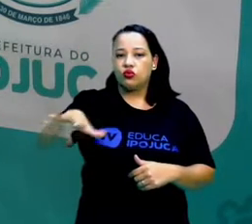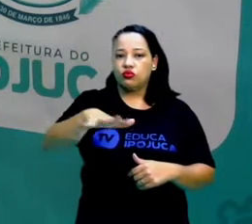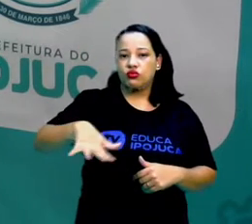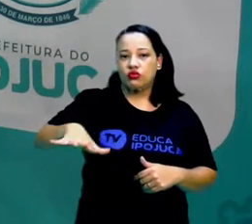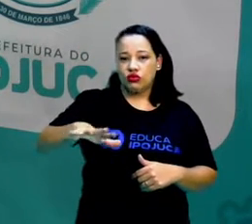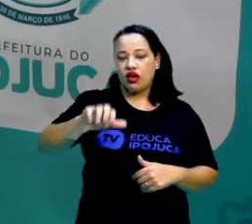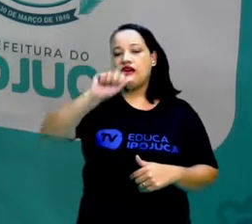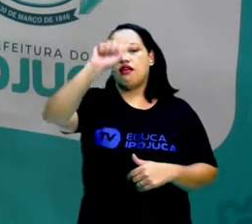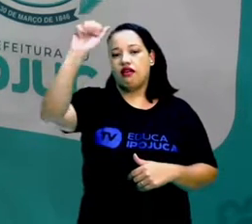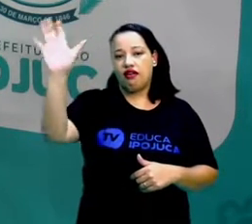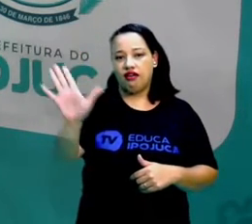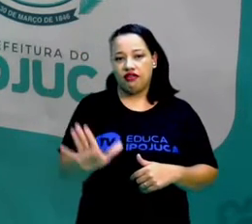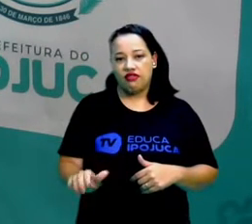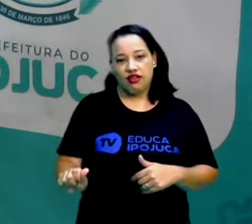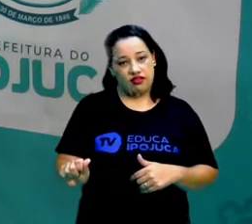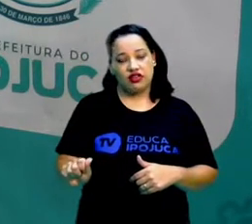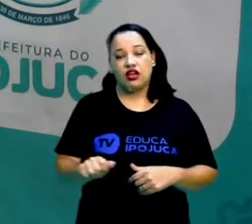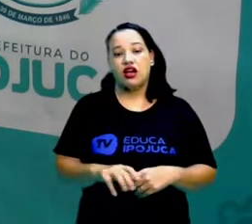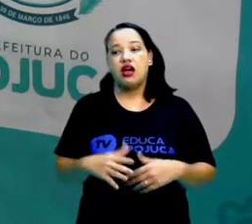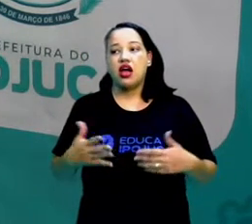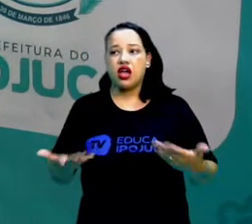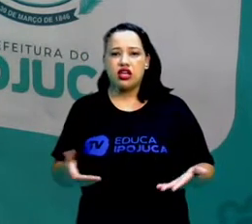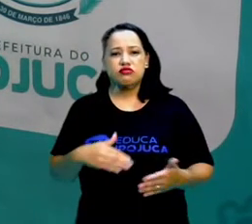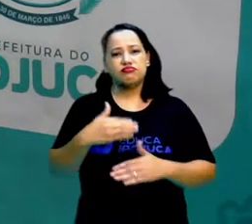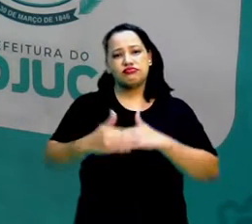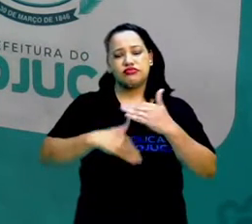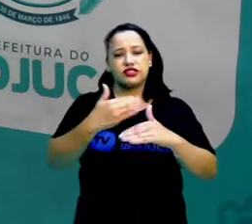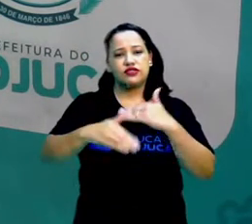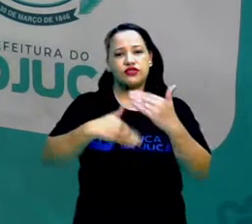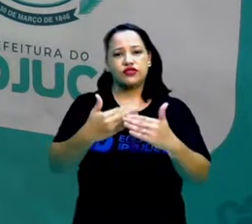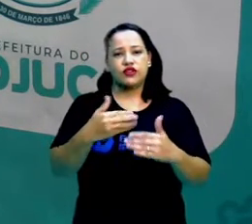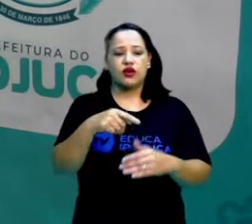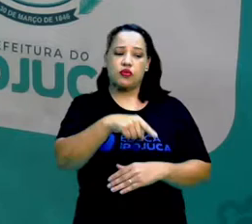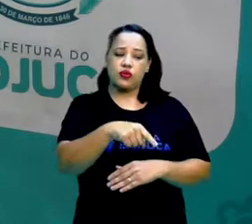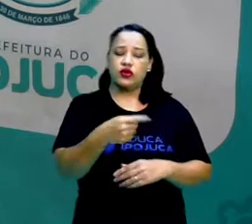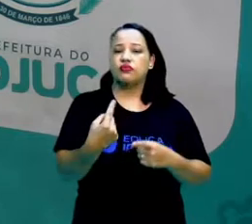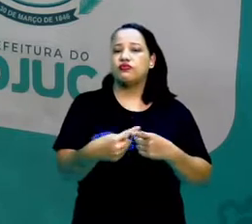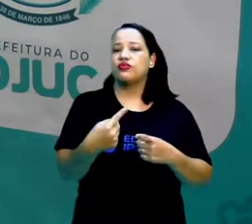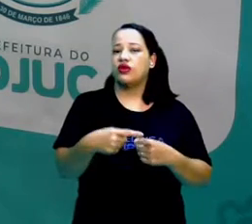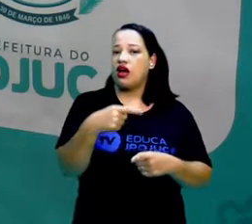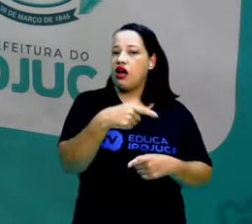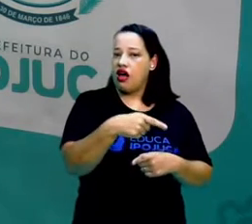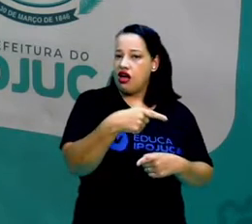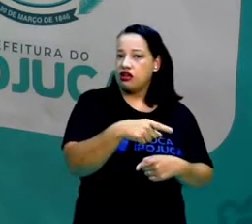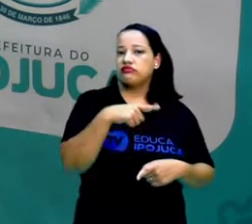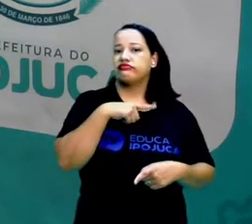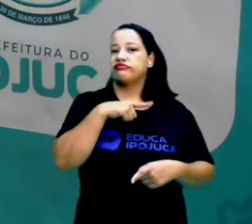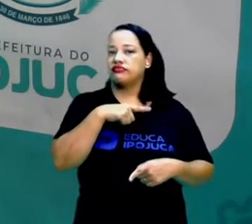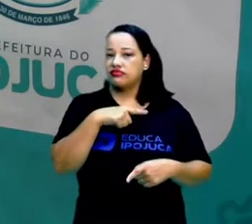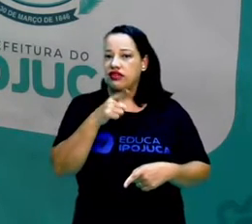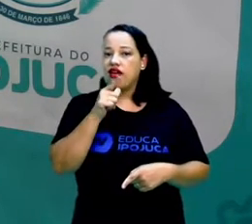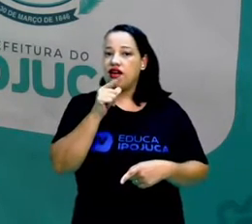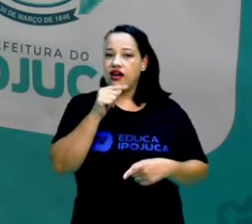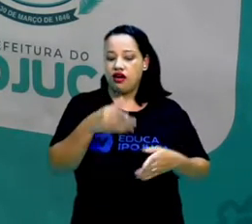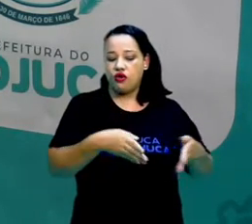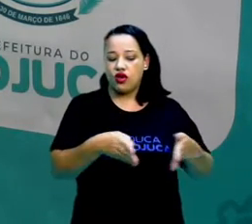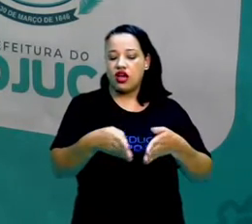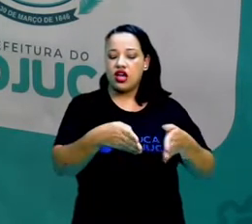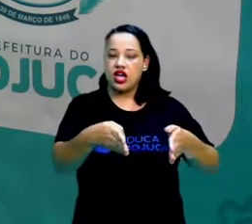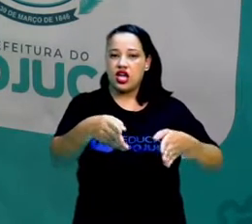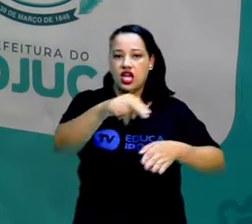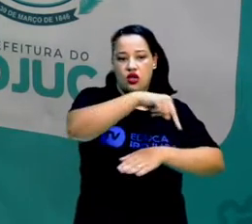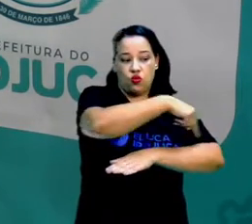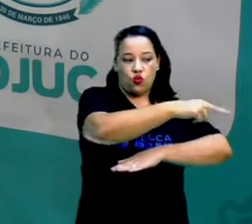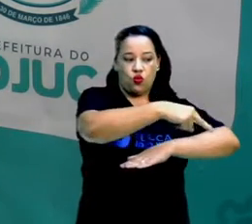deveu em grande par a existência do Rio Nilo né esse grande rio que atravessava